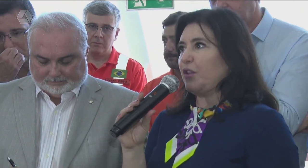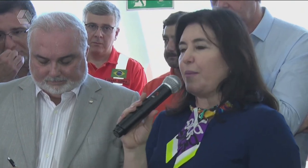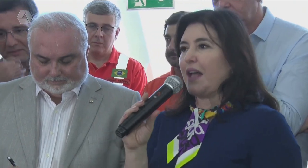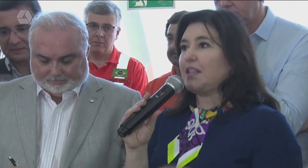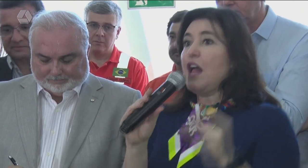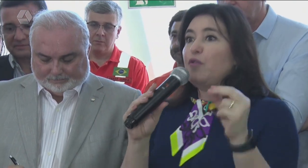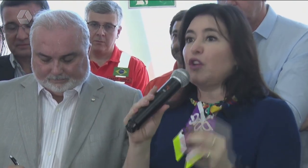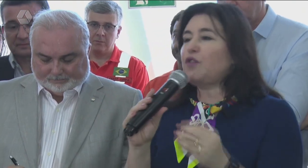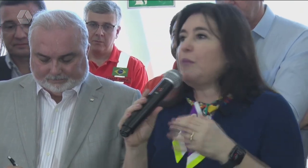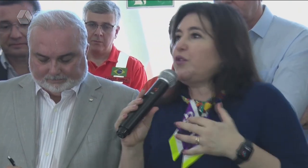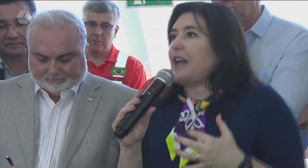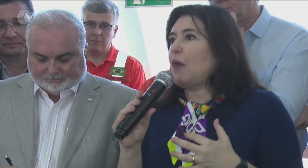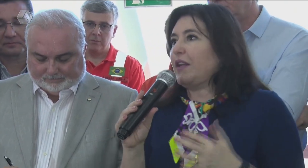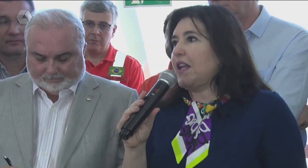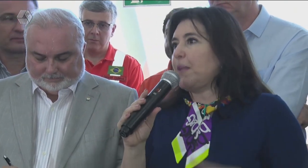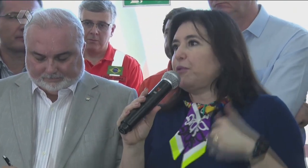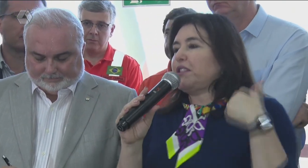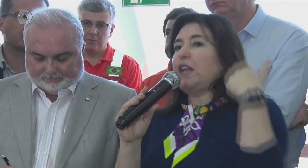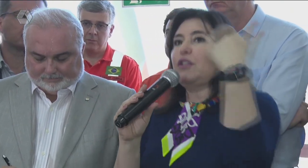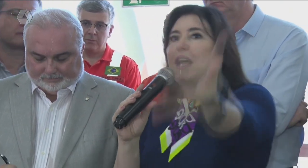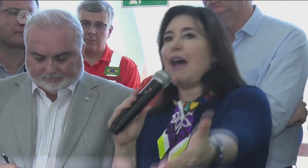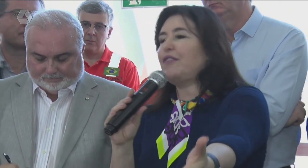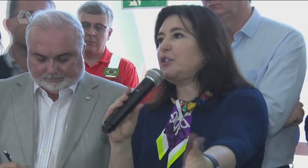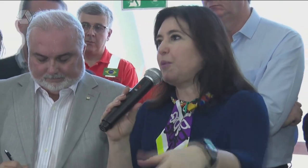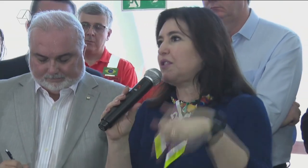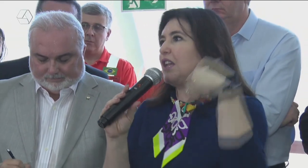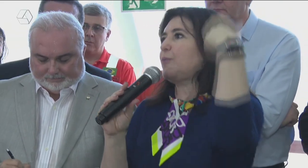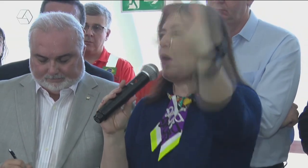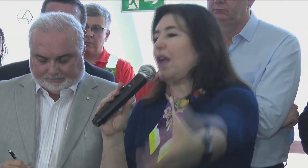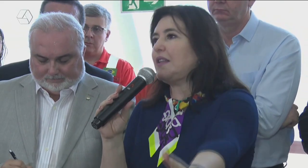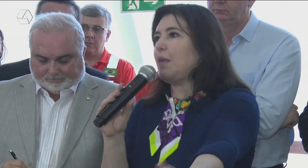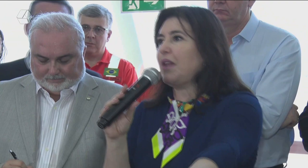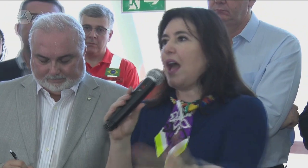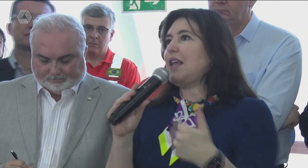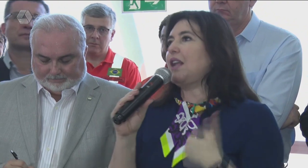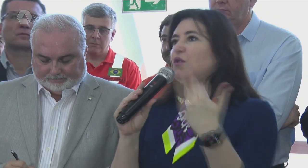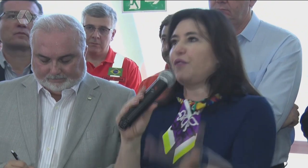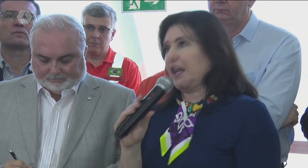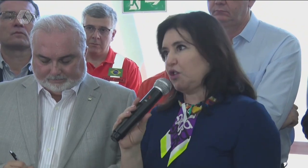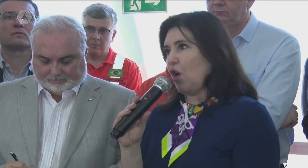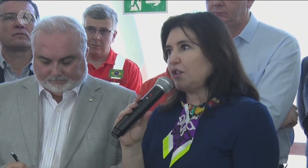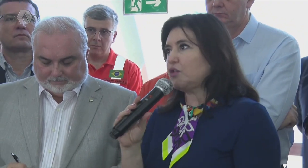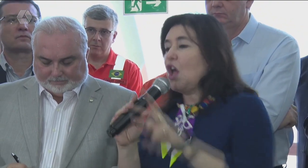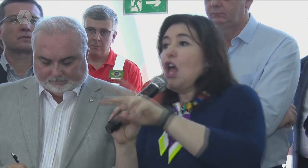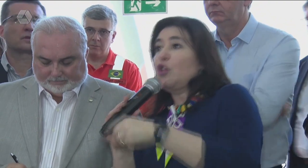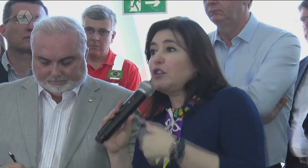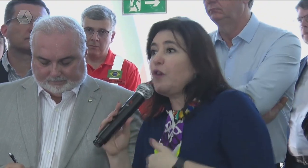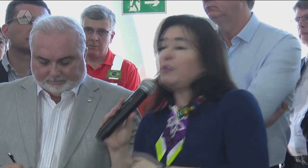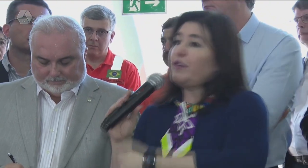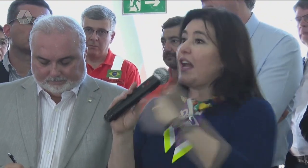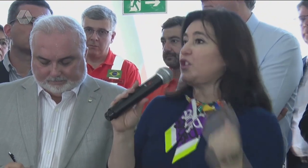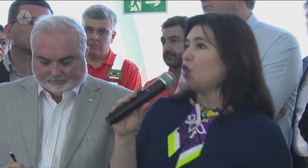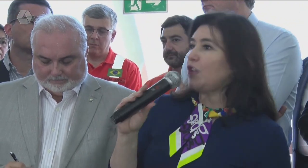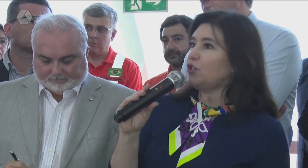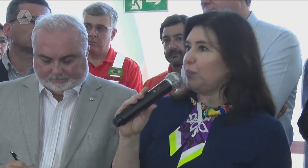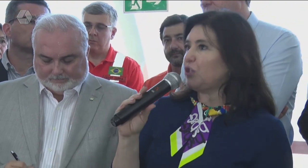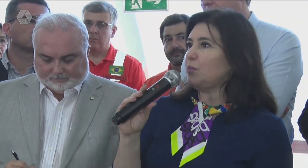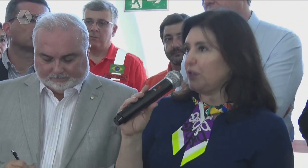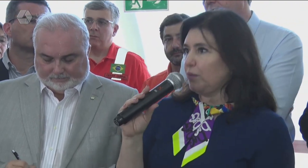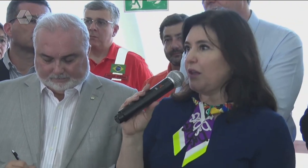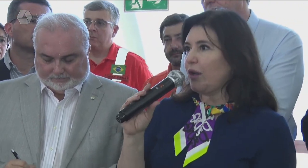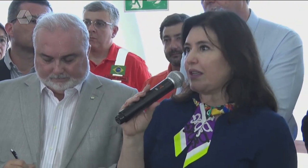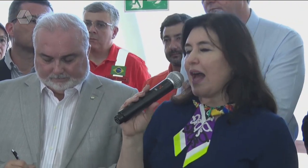Administrativo da Petrobras? Nós vamos ficar com 80% e dar 20% para alguém terminar e eles vão ficar sócios? Nós vamos virar